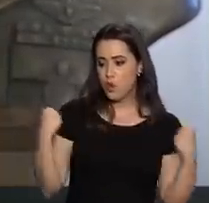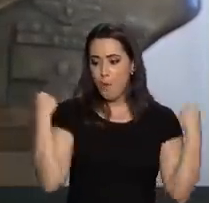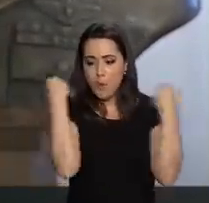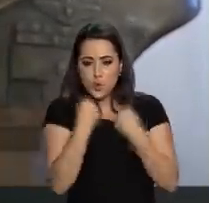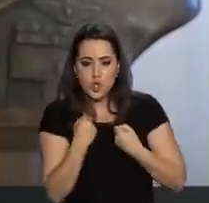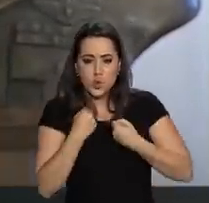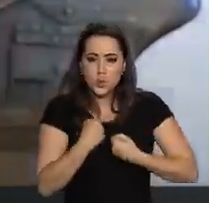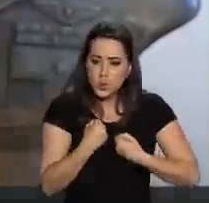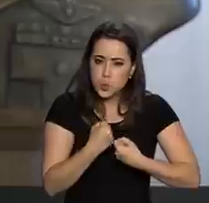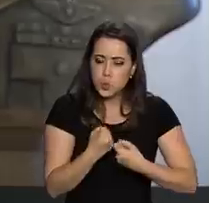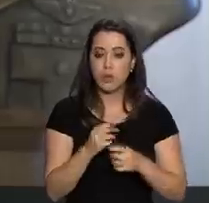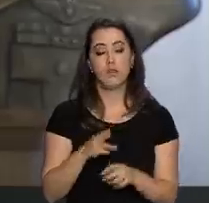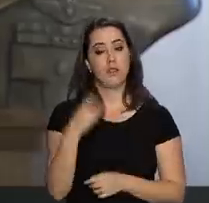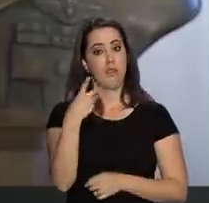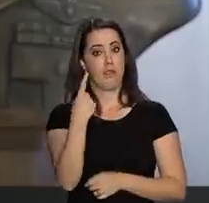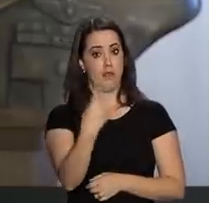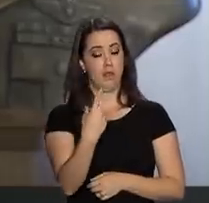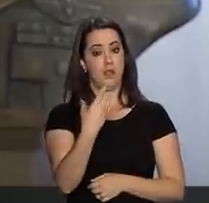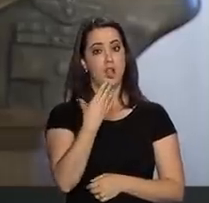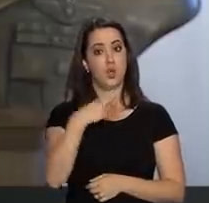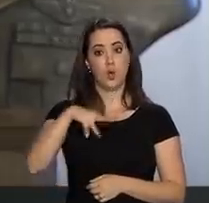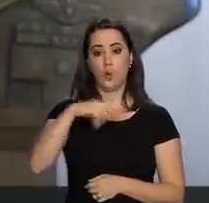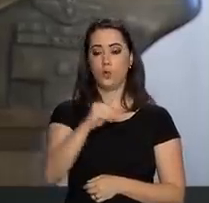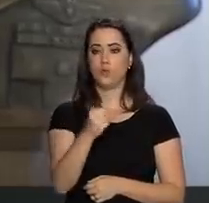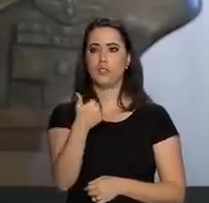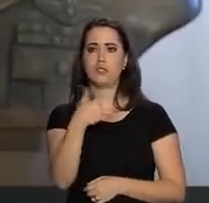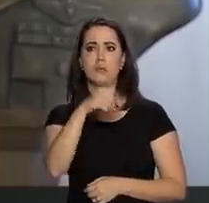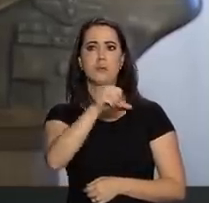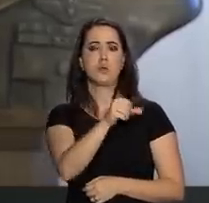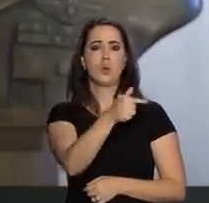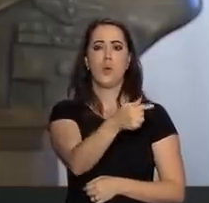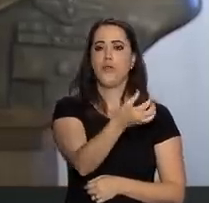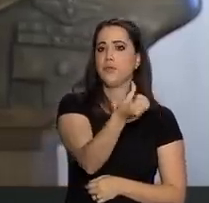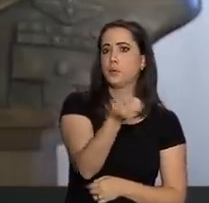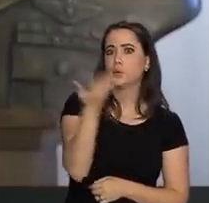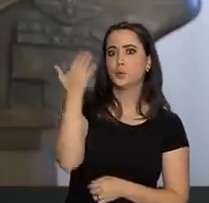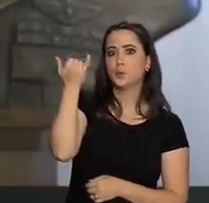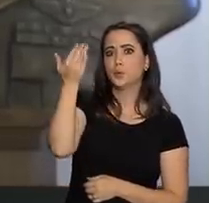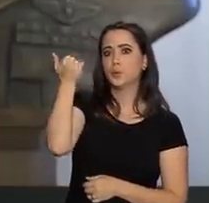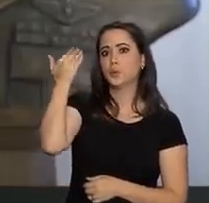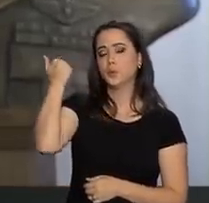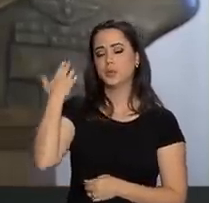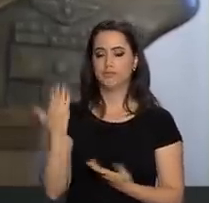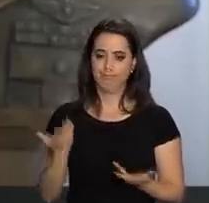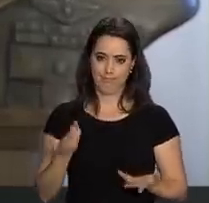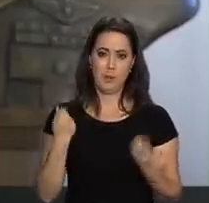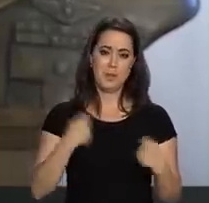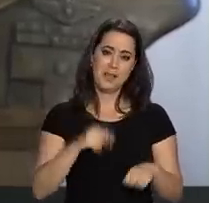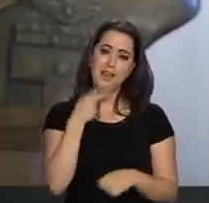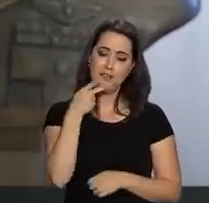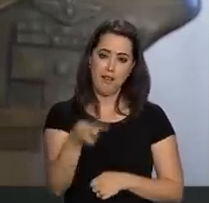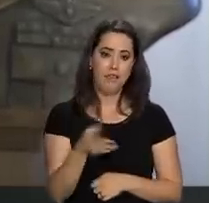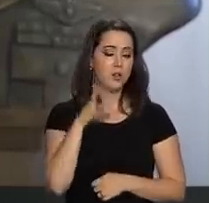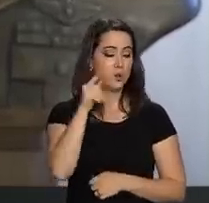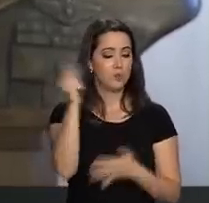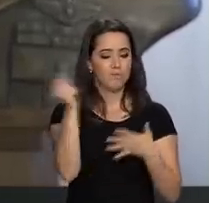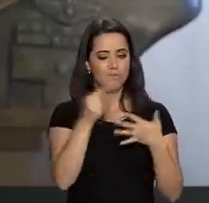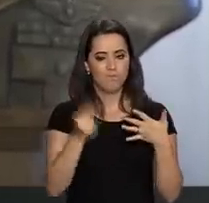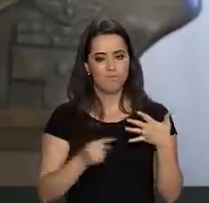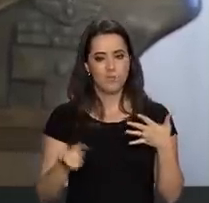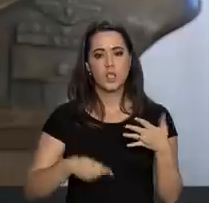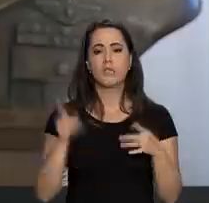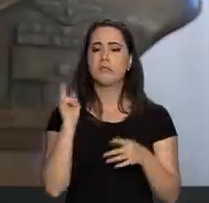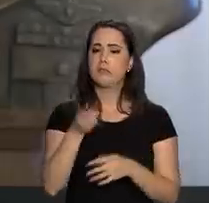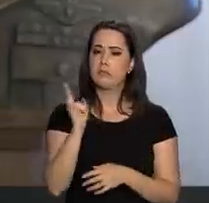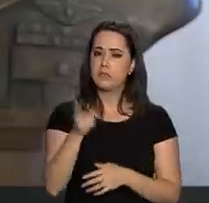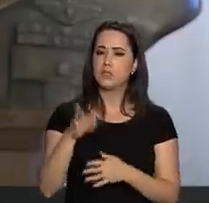de março, formado em 1976. Teria que falar daqueles que foram forjados nos